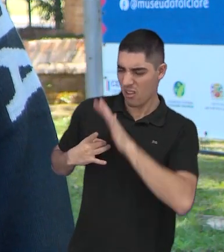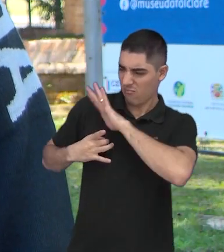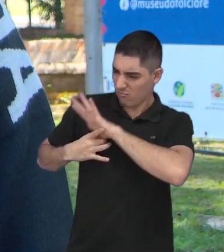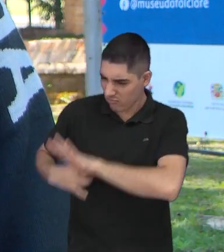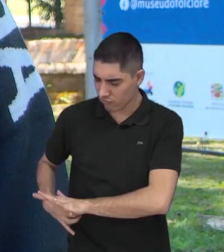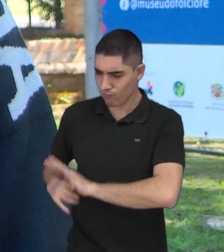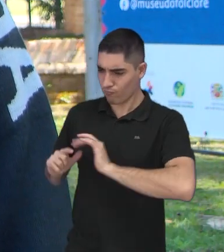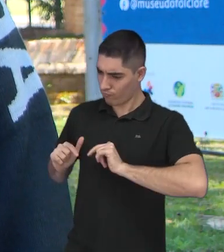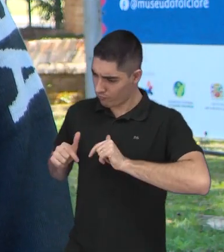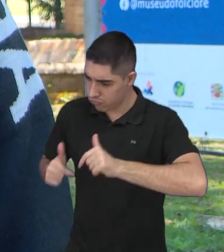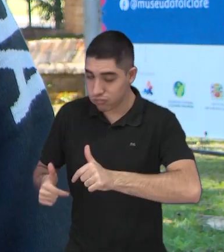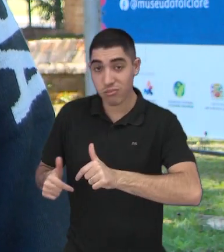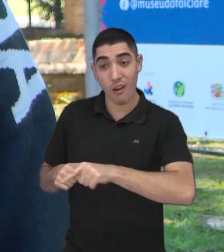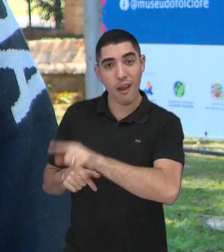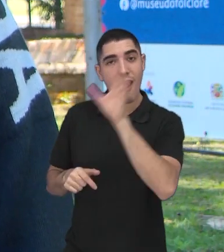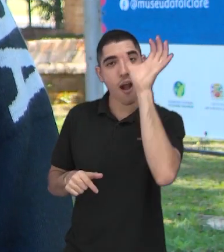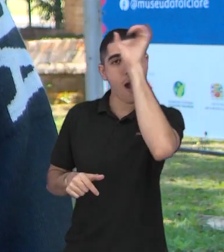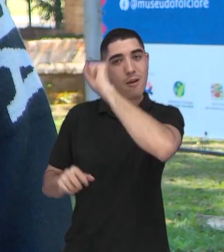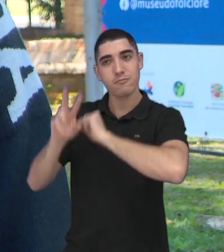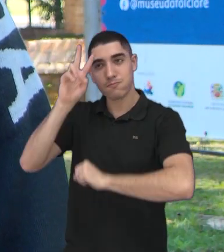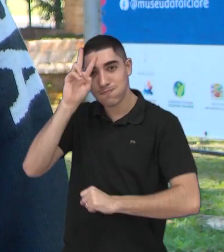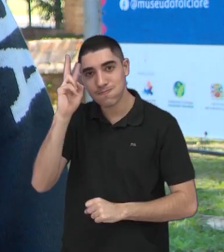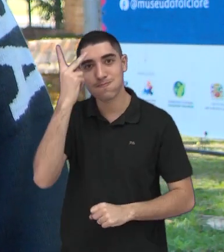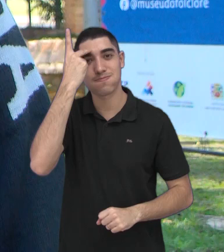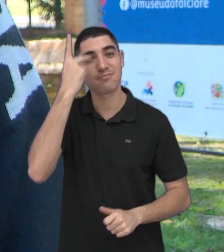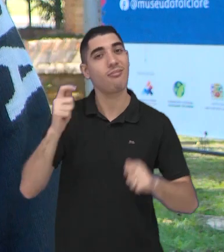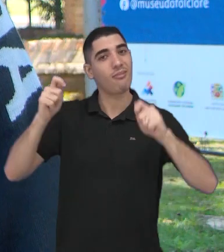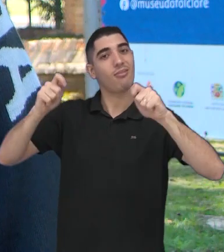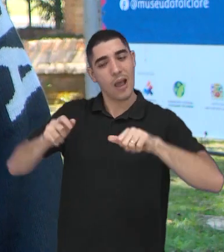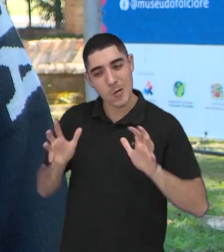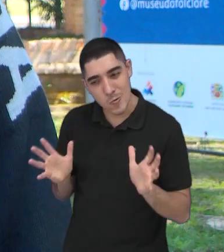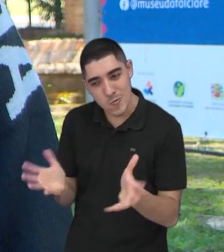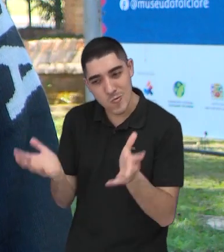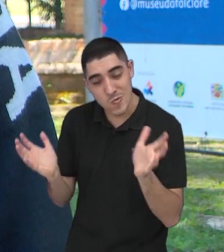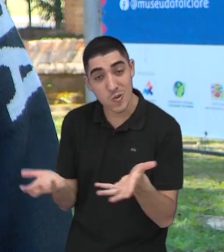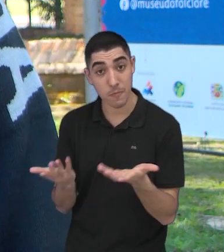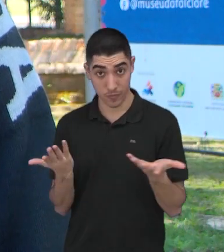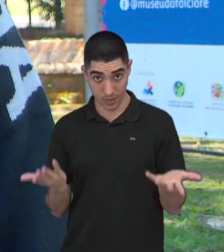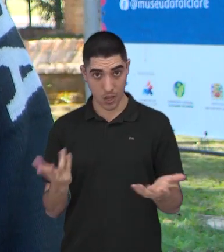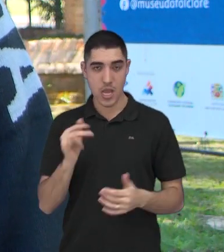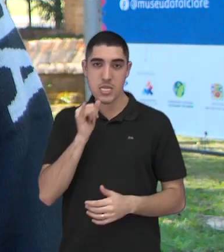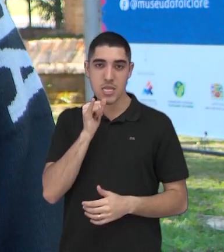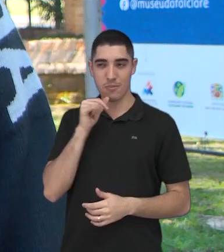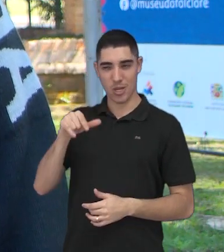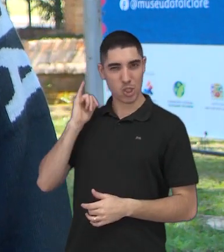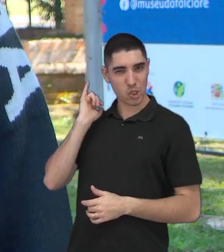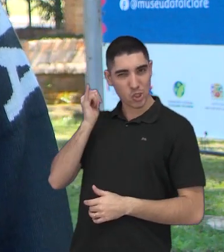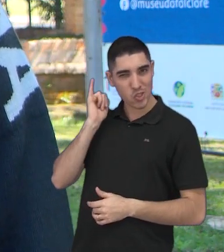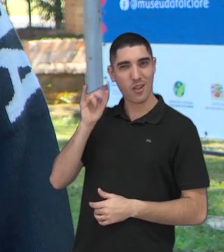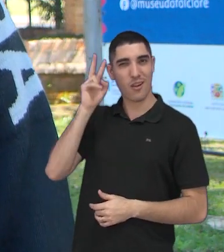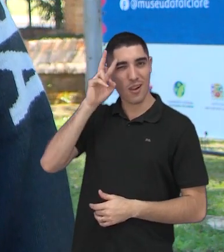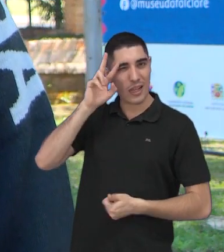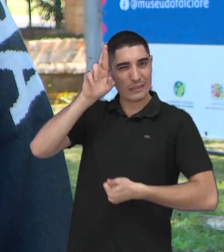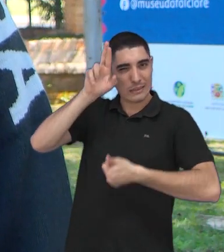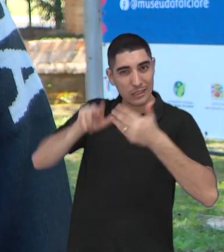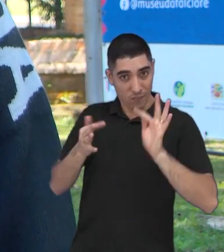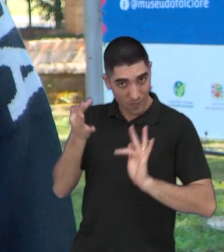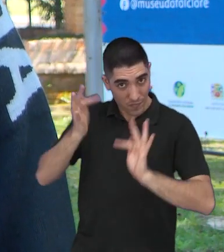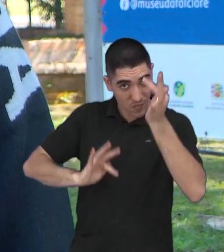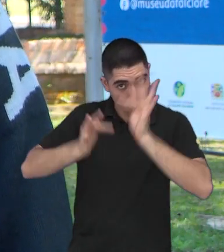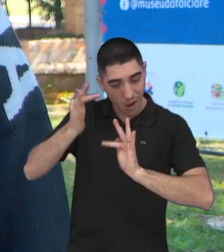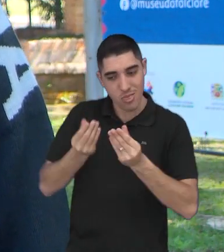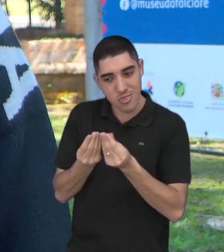alguns medos, algumas coisas que ela passa, né, dessa experiência. Então, as histórias das lendas, o